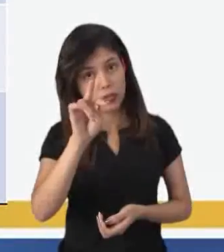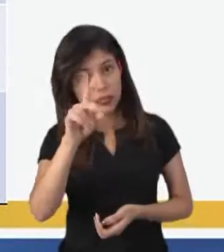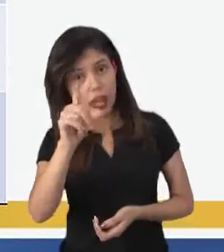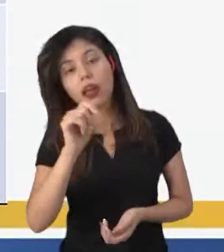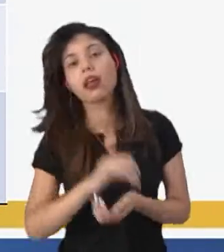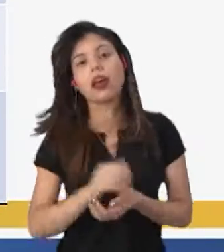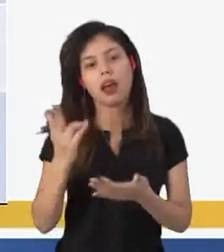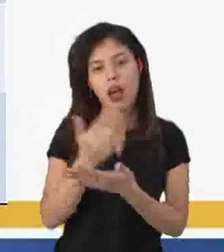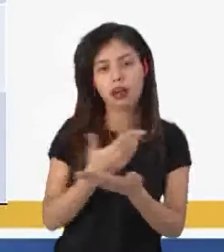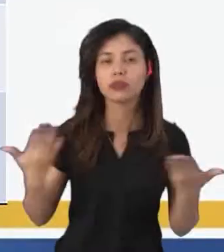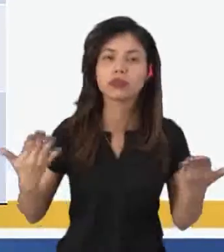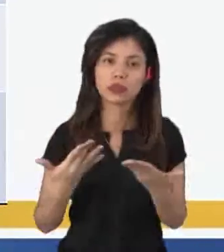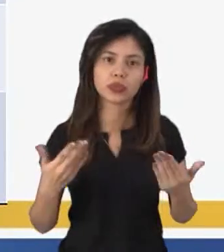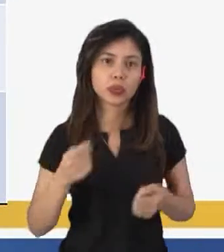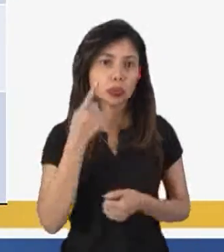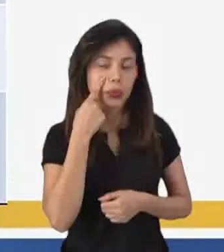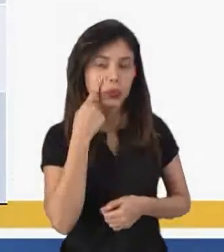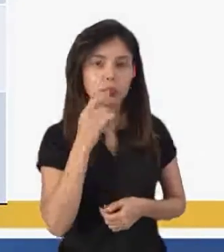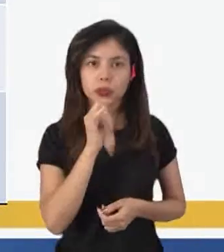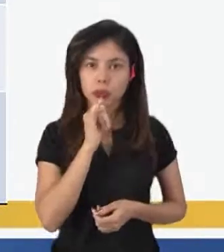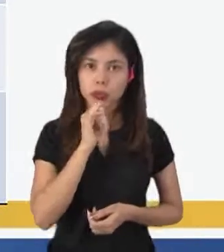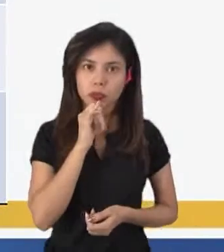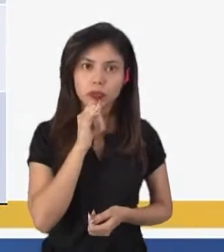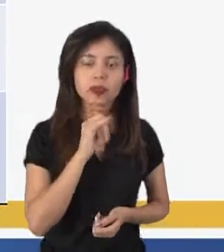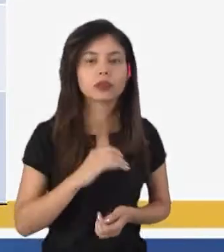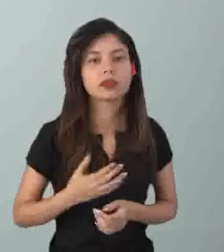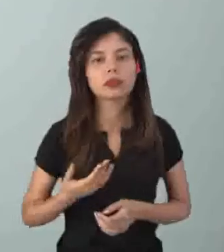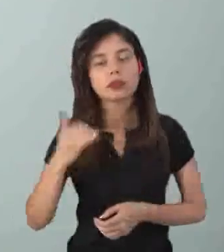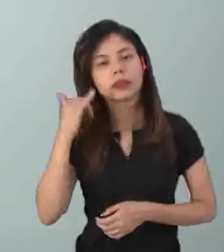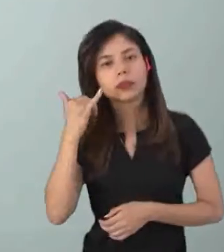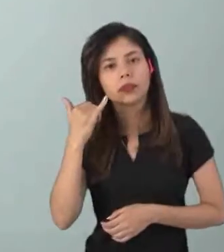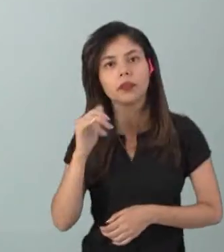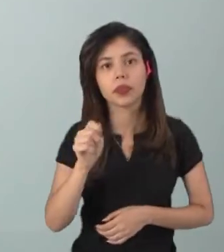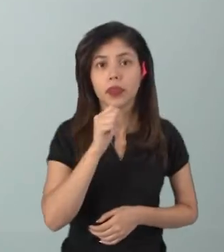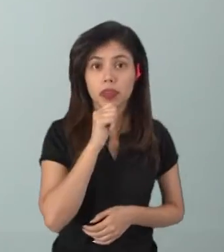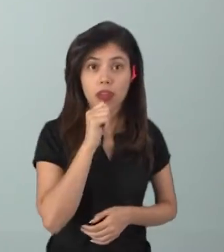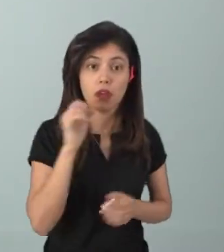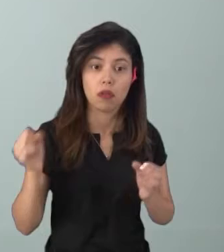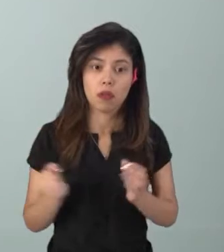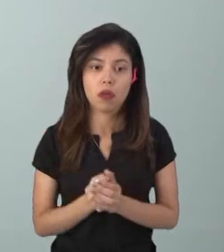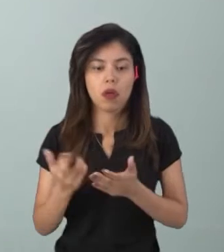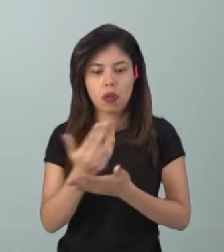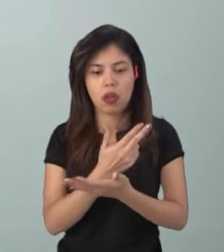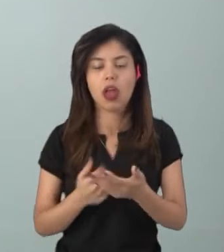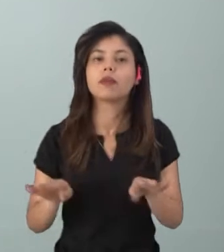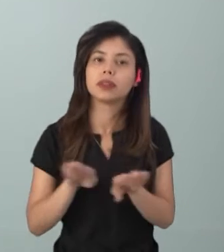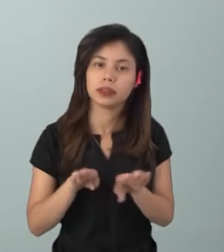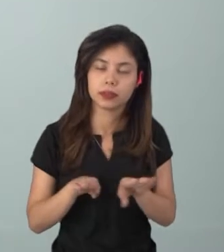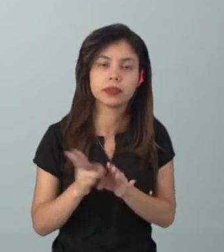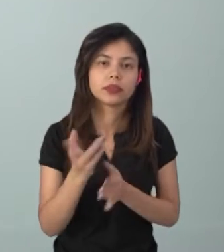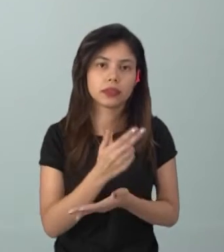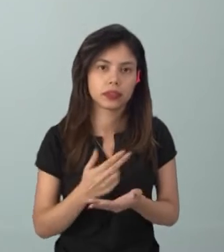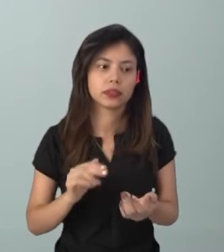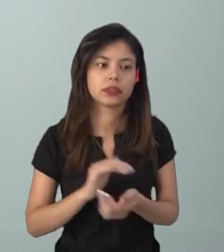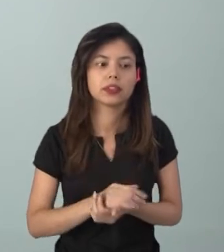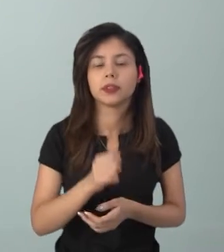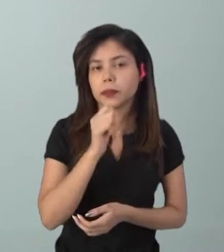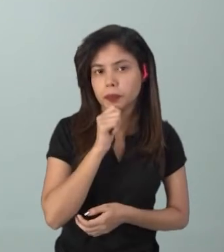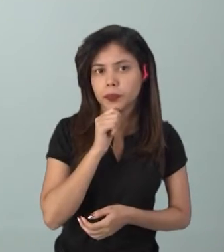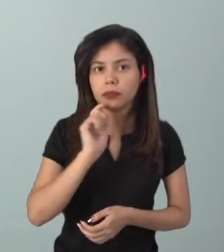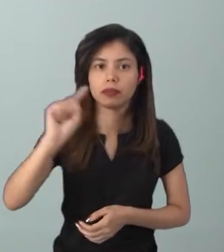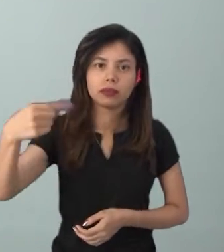arte hoje, você olha, por exemplo, um celular, existe uma obra de arte no celular, mas por trás disso existe